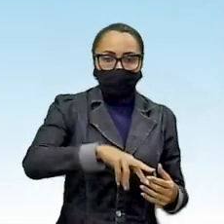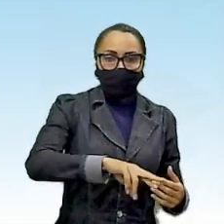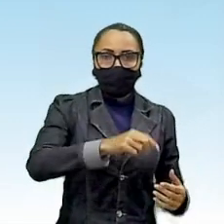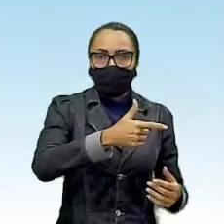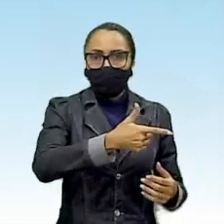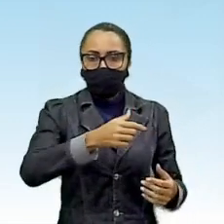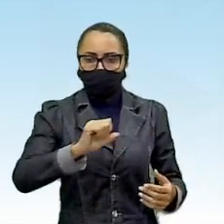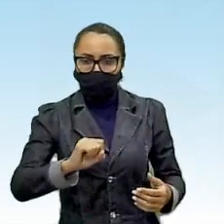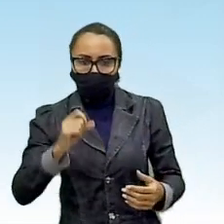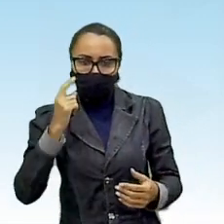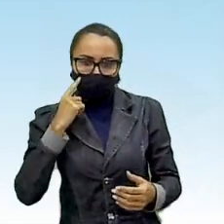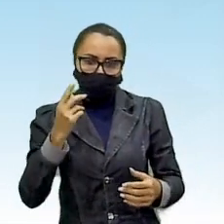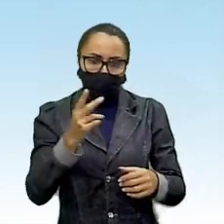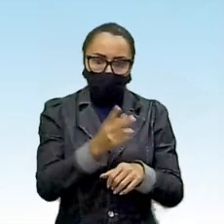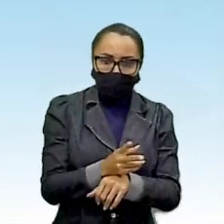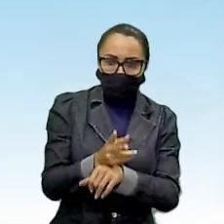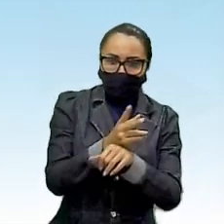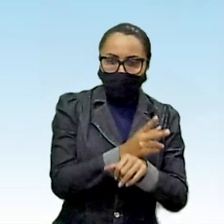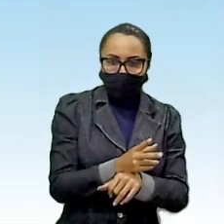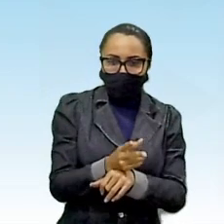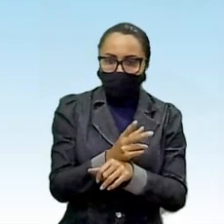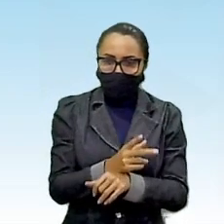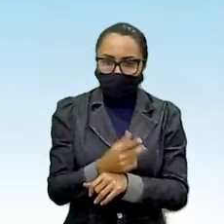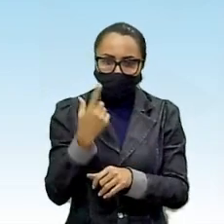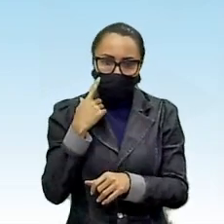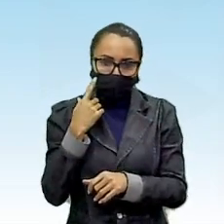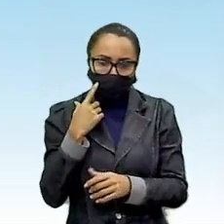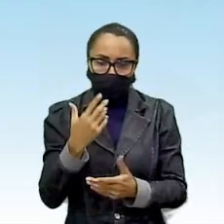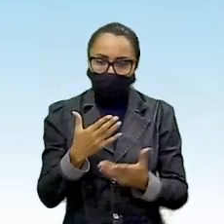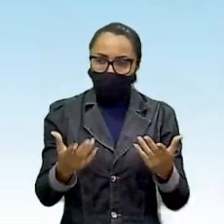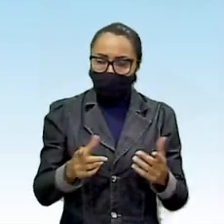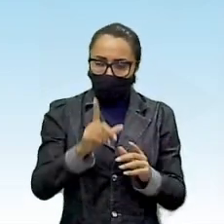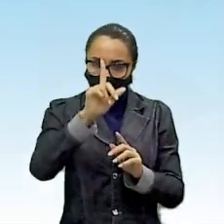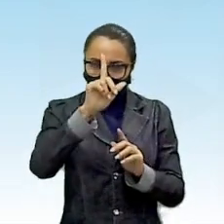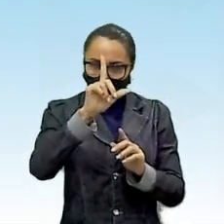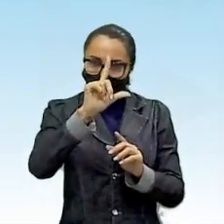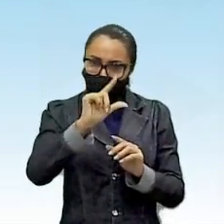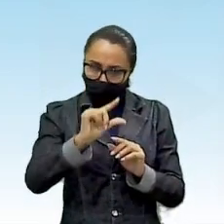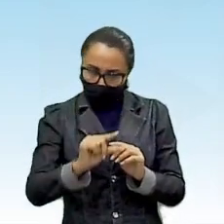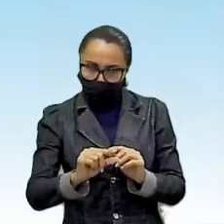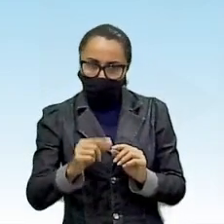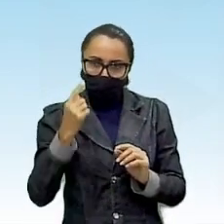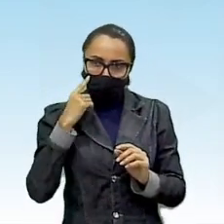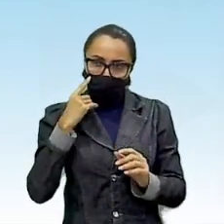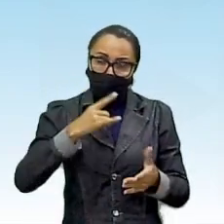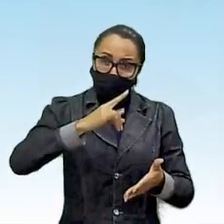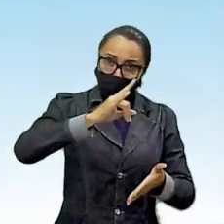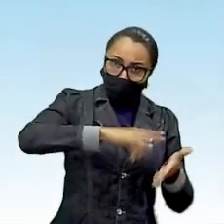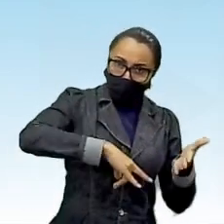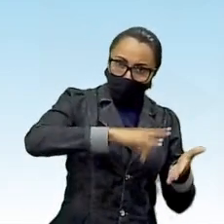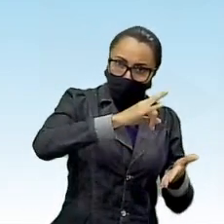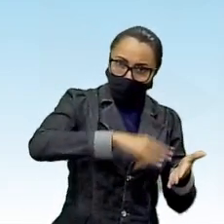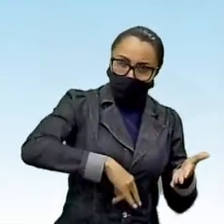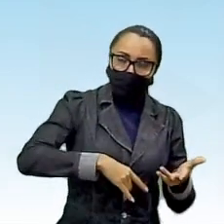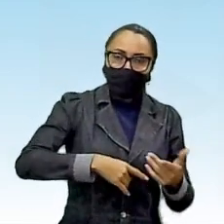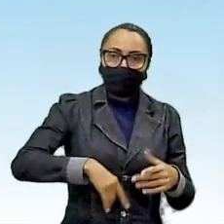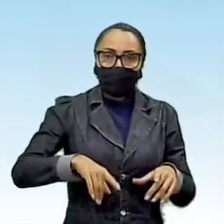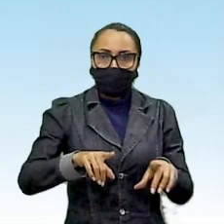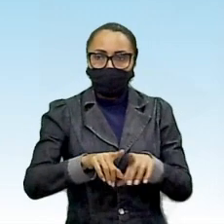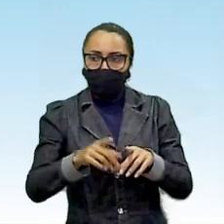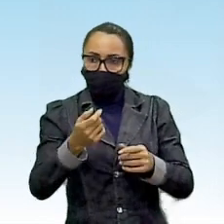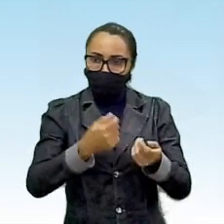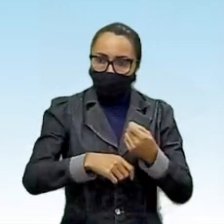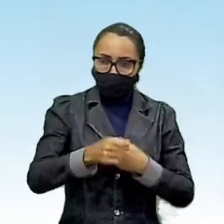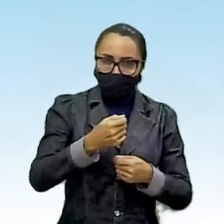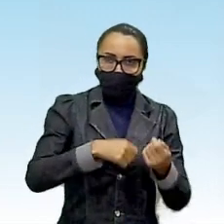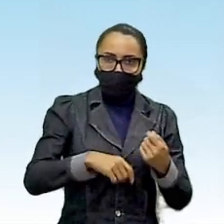28, de fiscalização e penalidades, onde diminuíram-se as multas, né, as multas